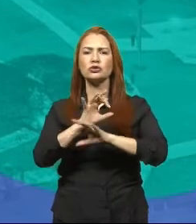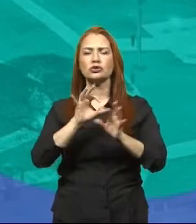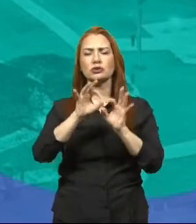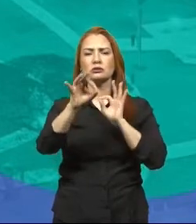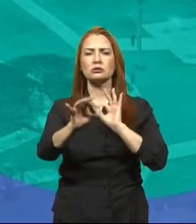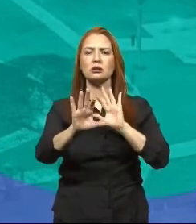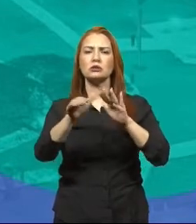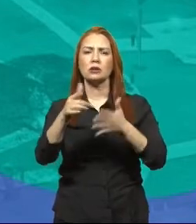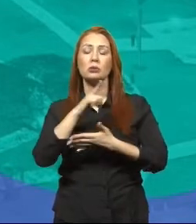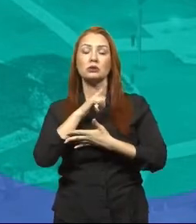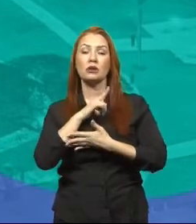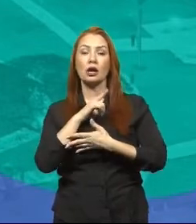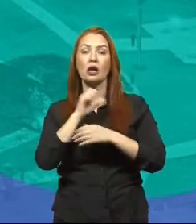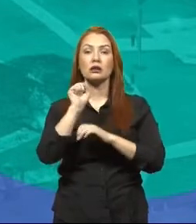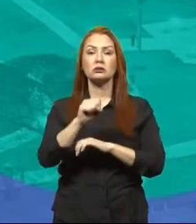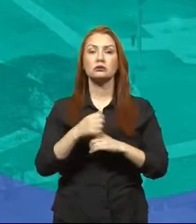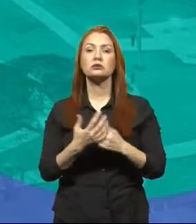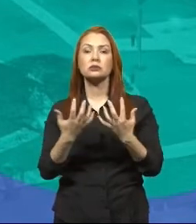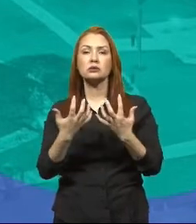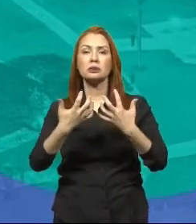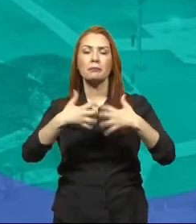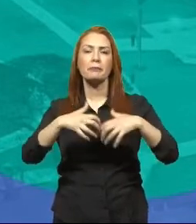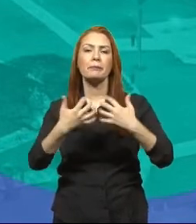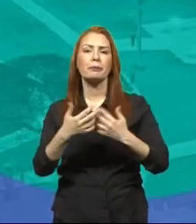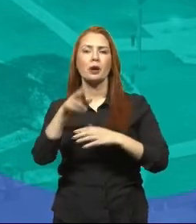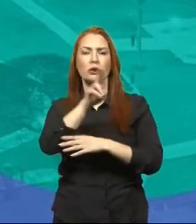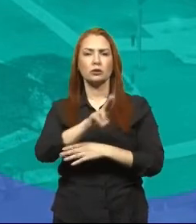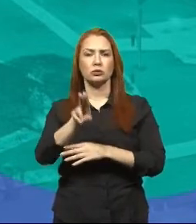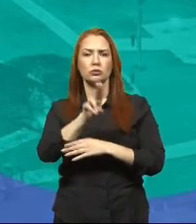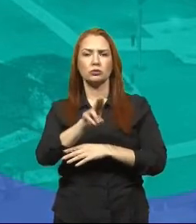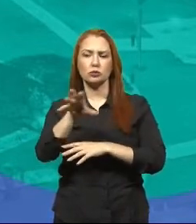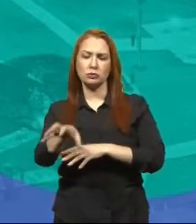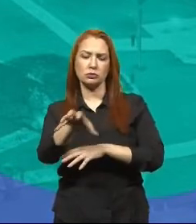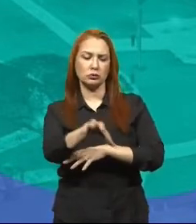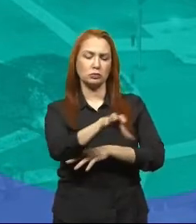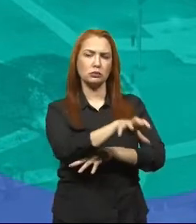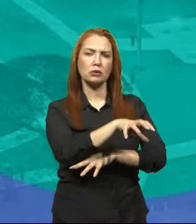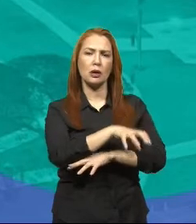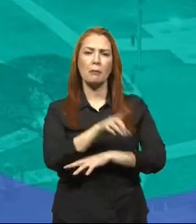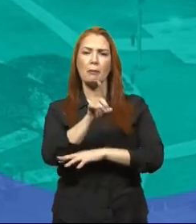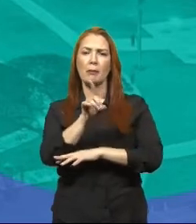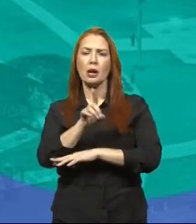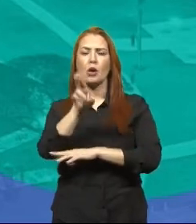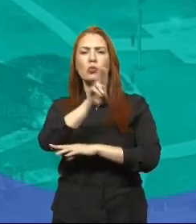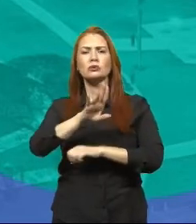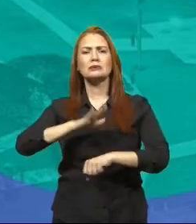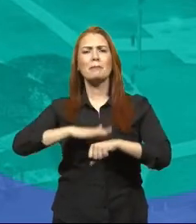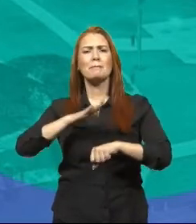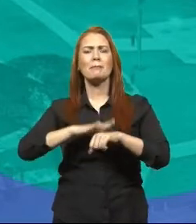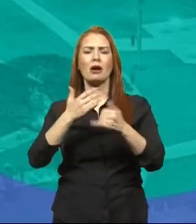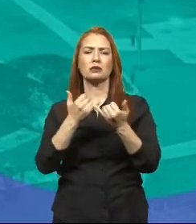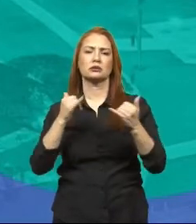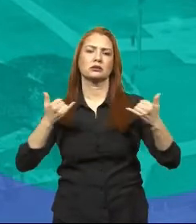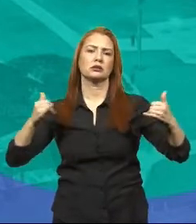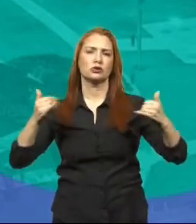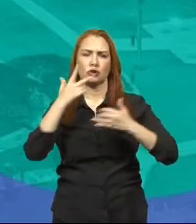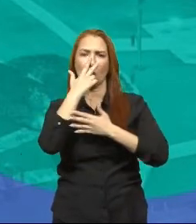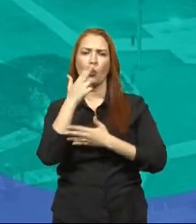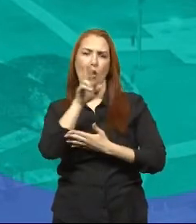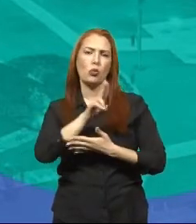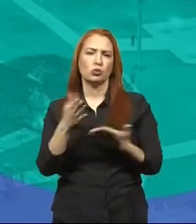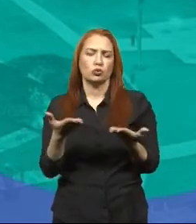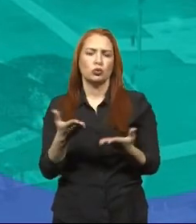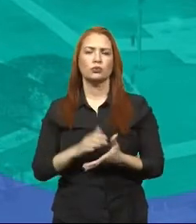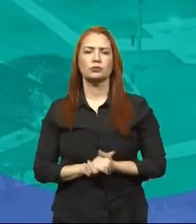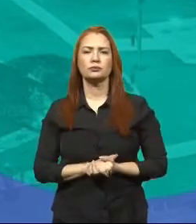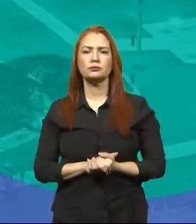uma usada no seu devido espaço, para não exagerar no consumo de energia, como nós estamos notando hoje. E nós temos